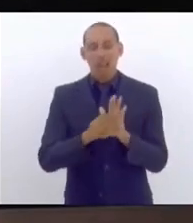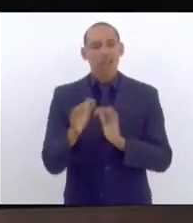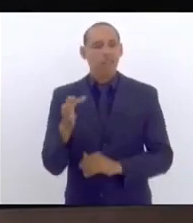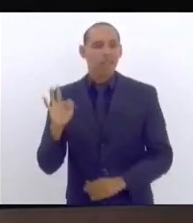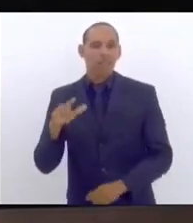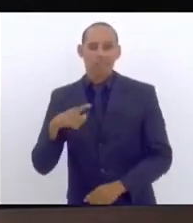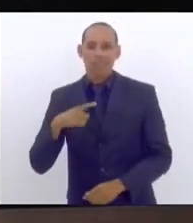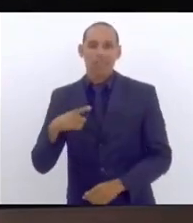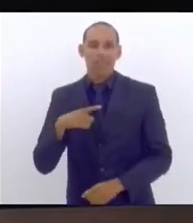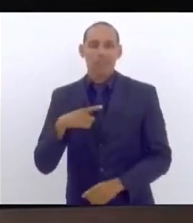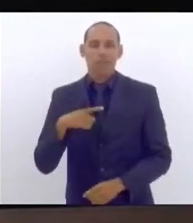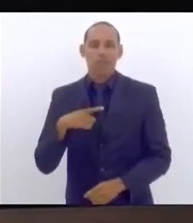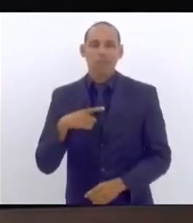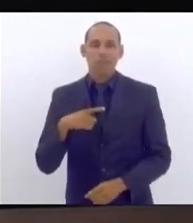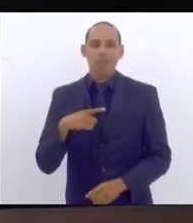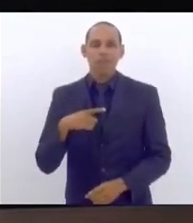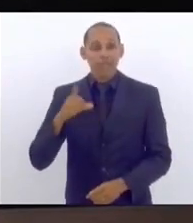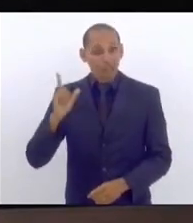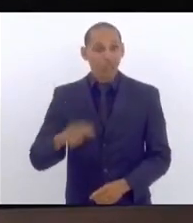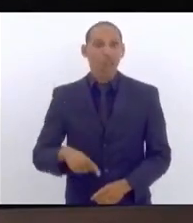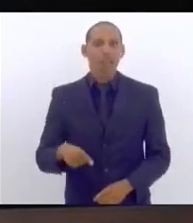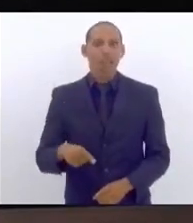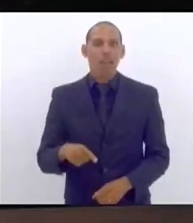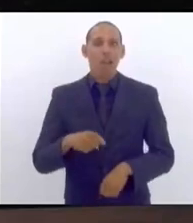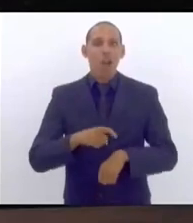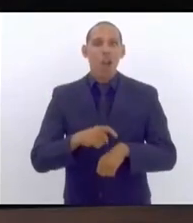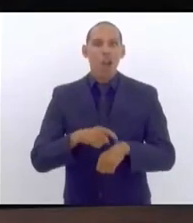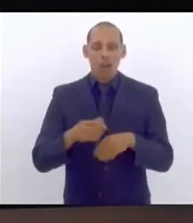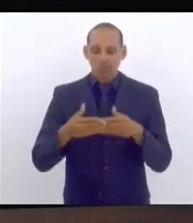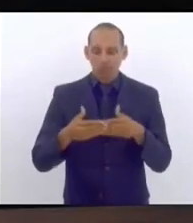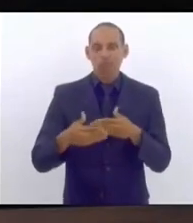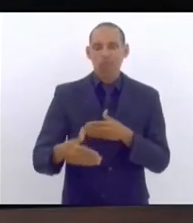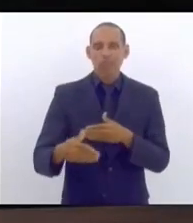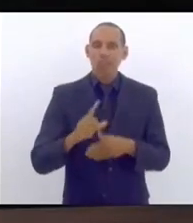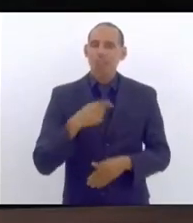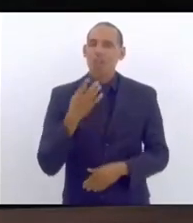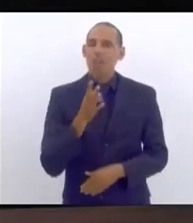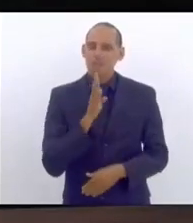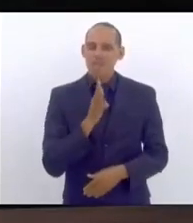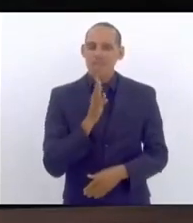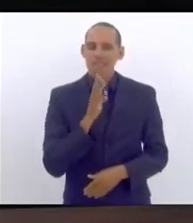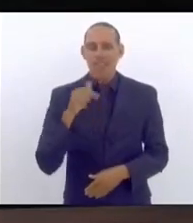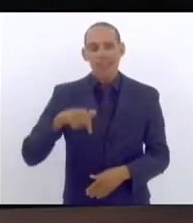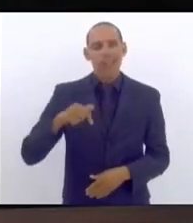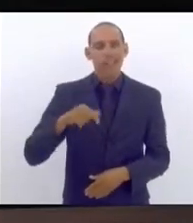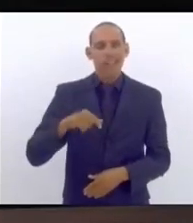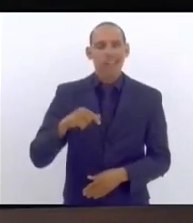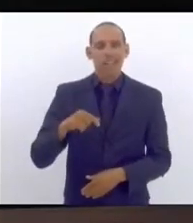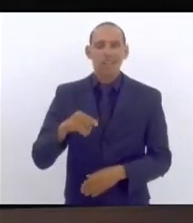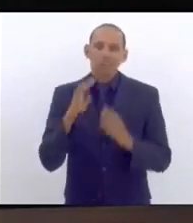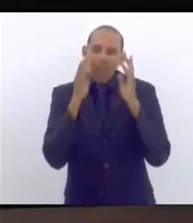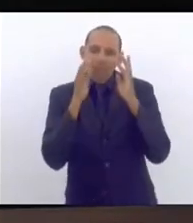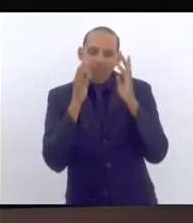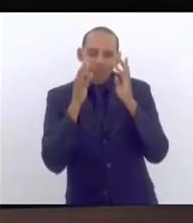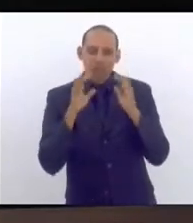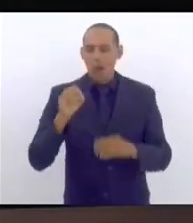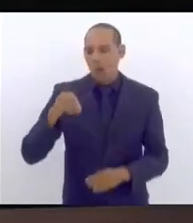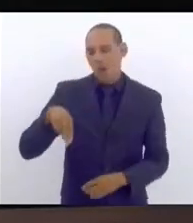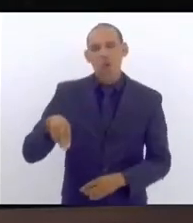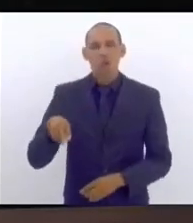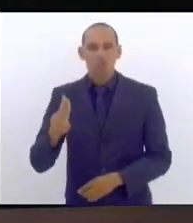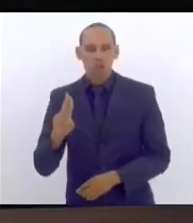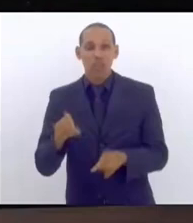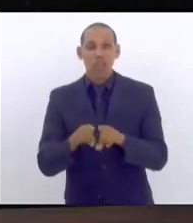federal, e foi exatamente a partir do momento que tivemos conhecimento, quando ouvimos aqui representantes da ONU, da